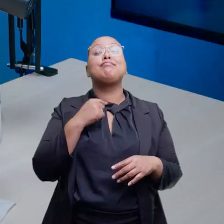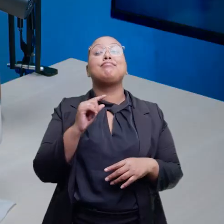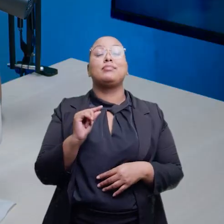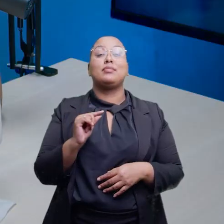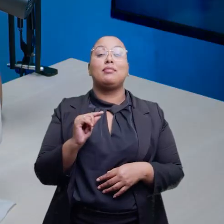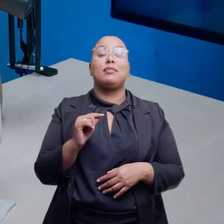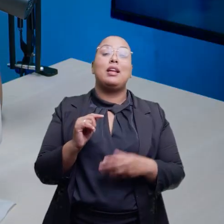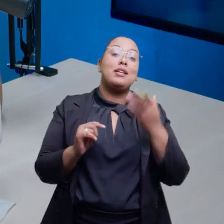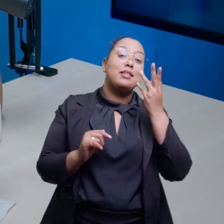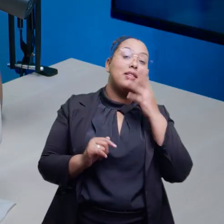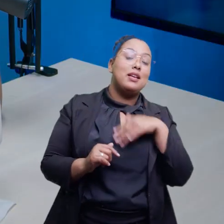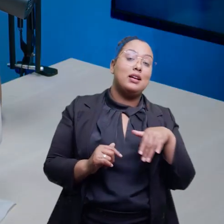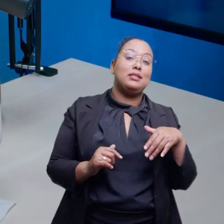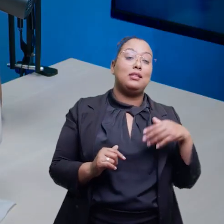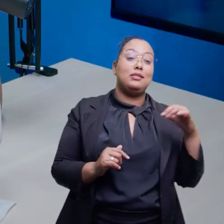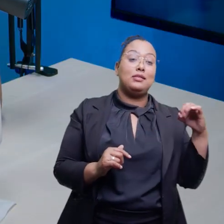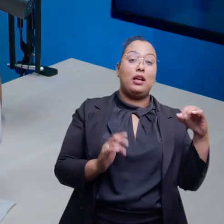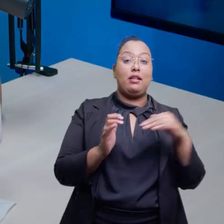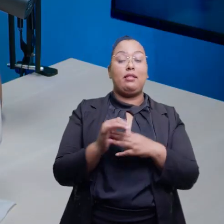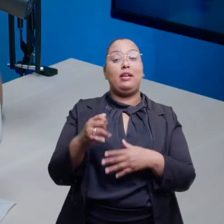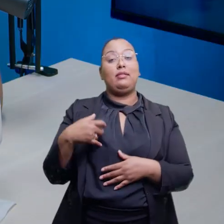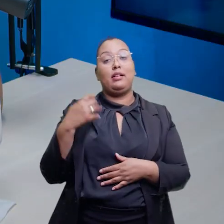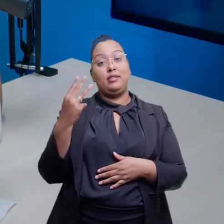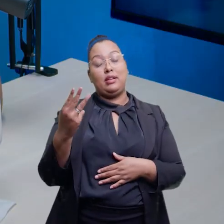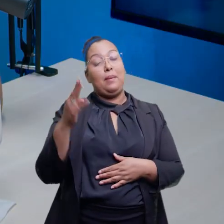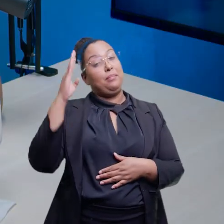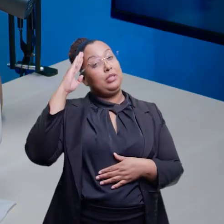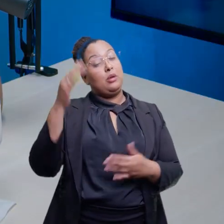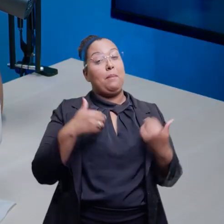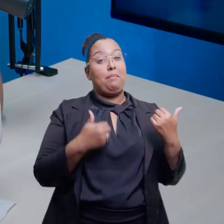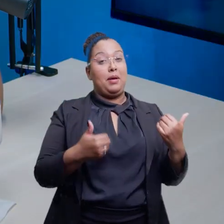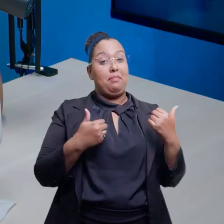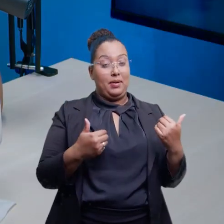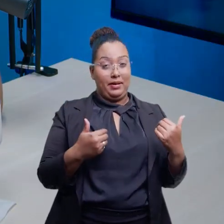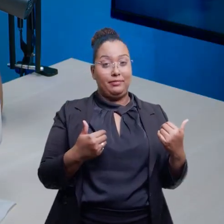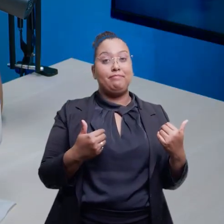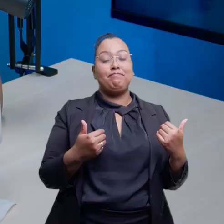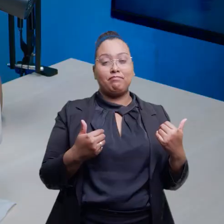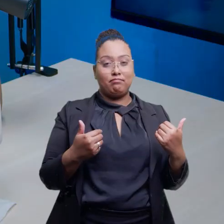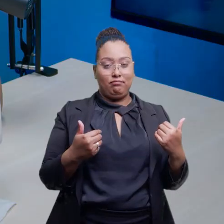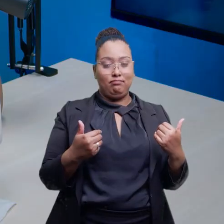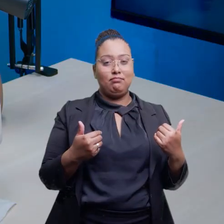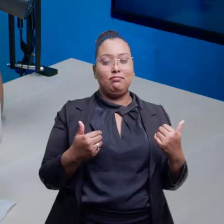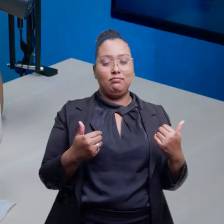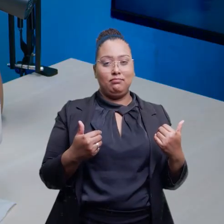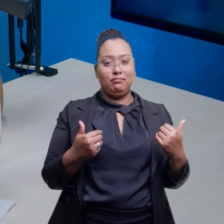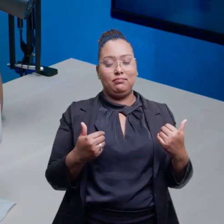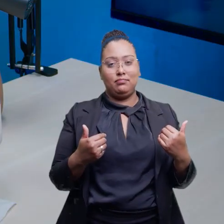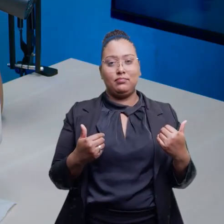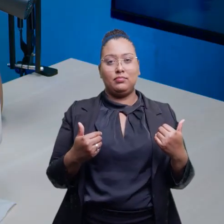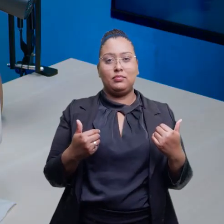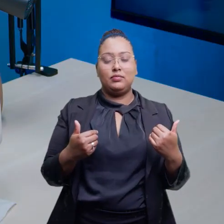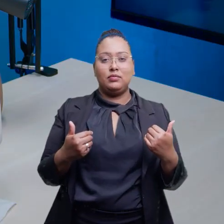crianças até 3 anos de idade, né, de preferência bebê, sem nenhum tipo de